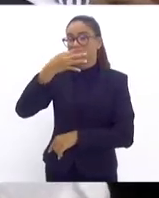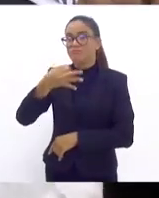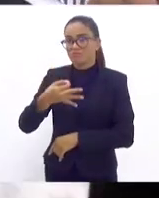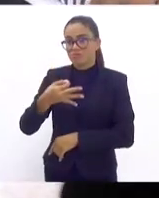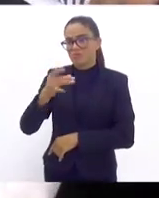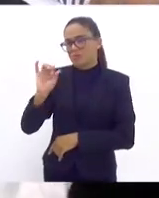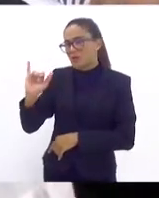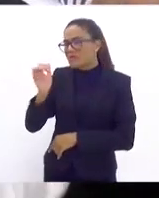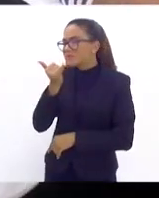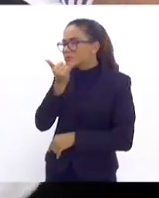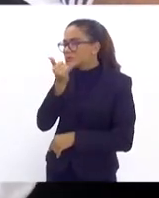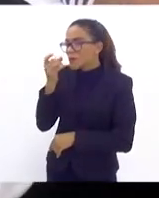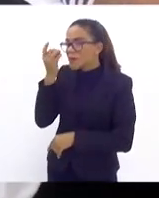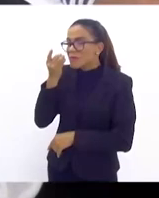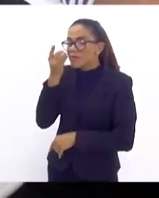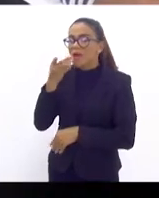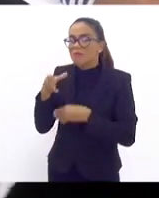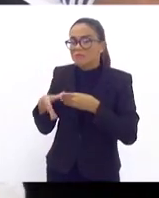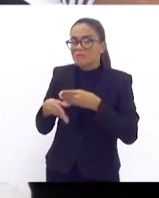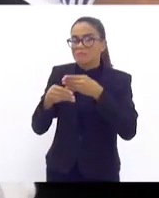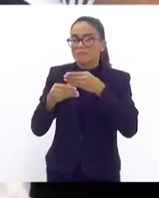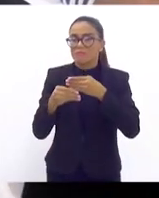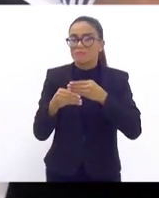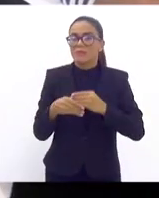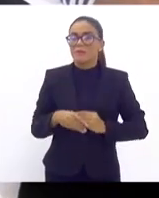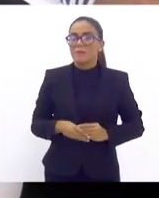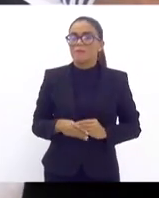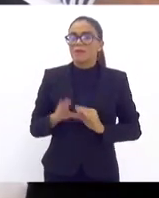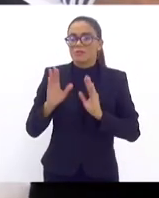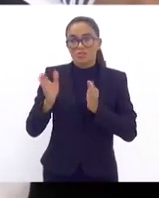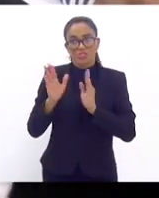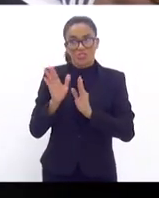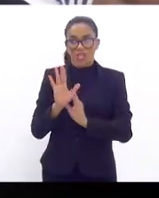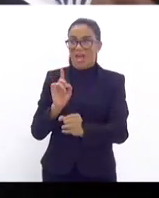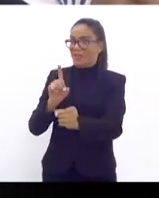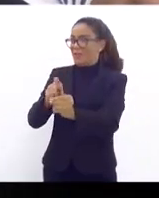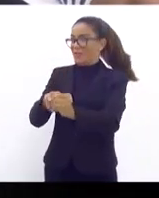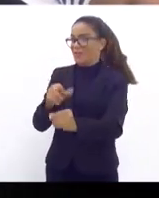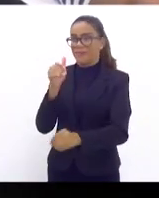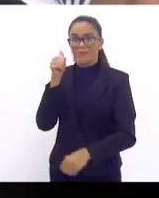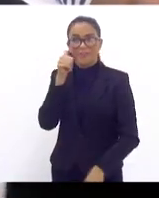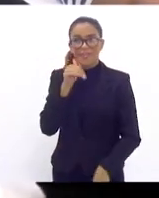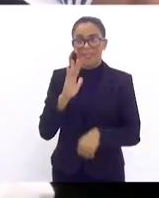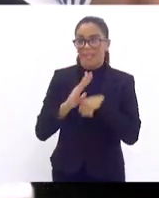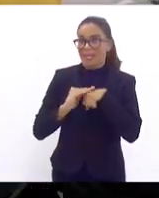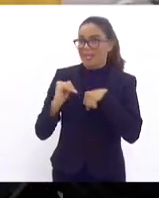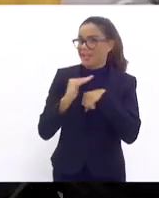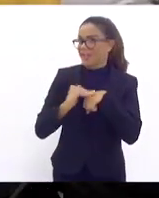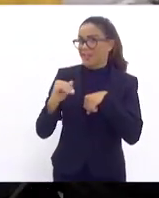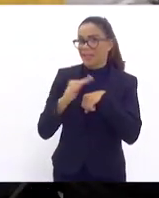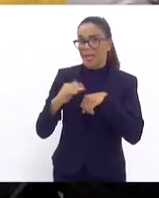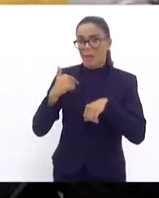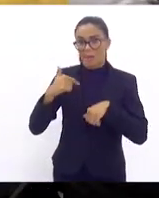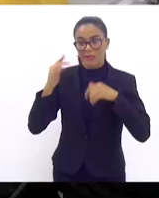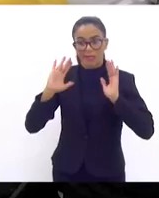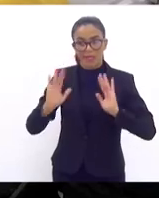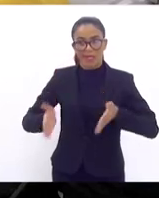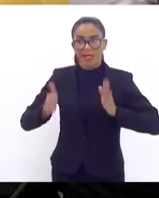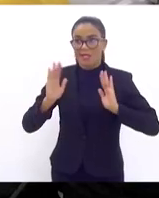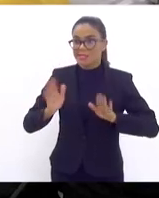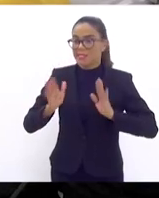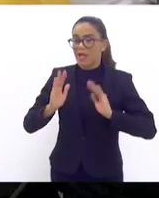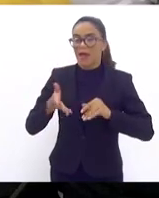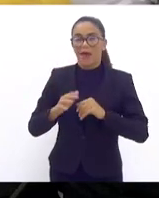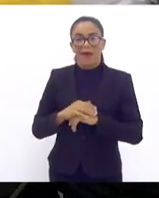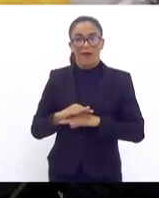complementar, deputado, que está com vistas ao deputado já Luiz devolvi, Paulo, querida. E o nosso querido da minha parte, Pozzolino, depois da audiência com